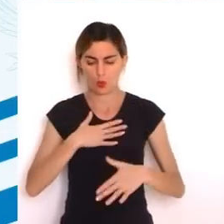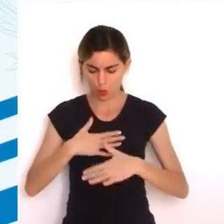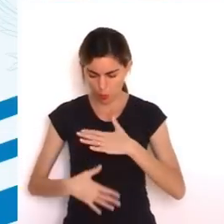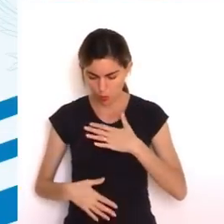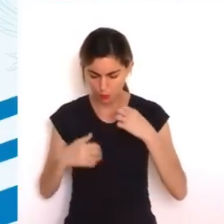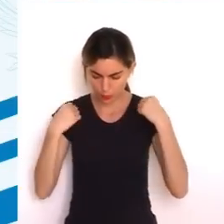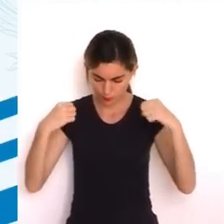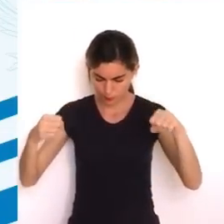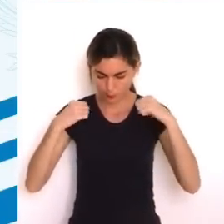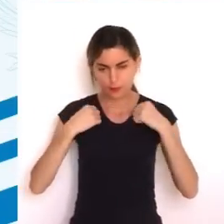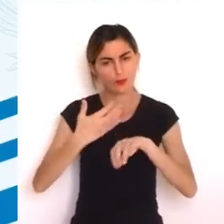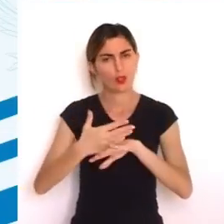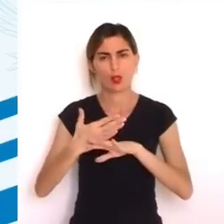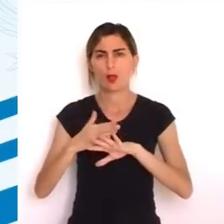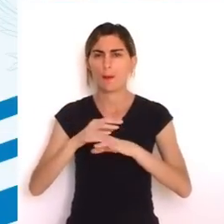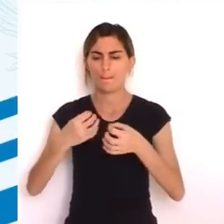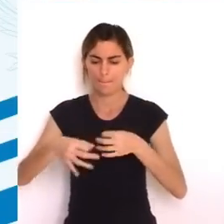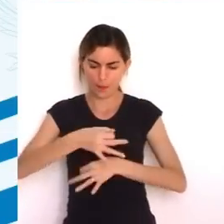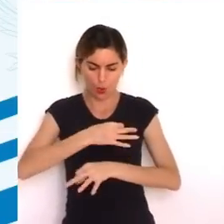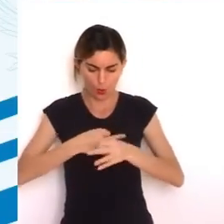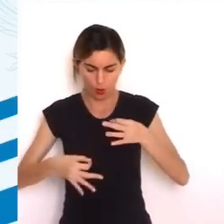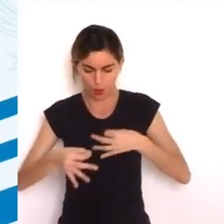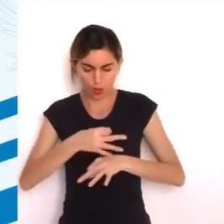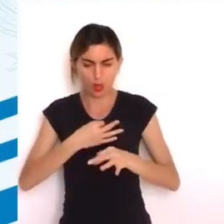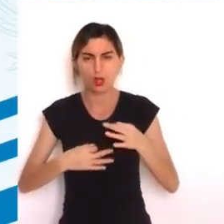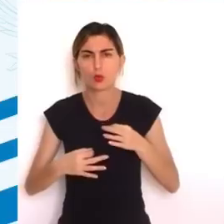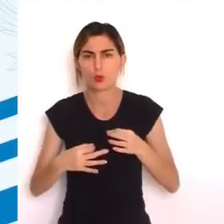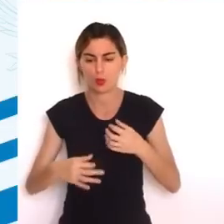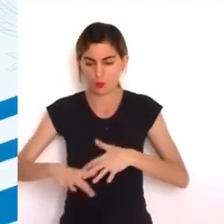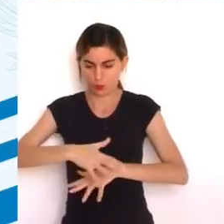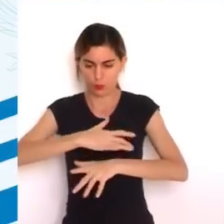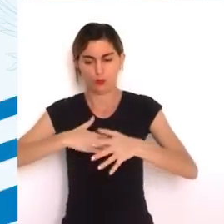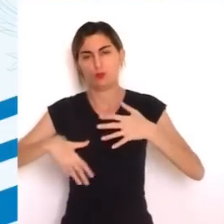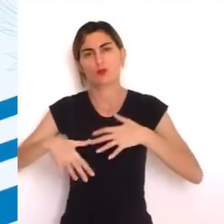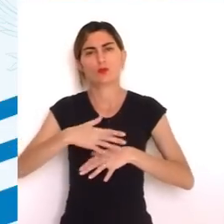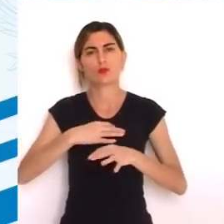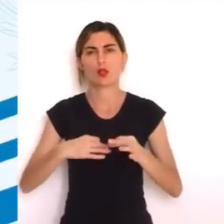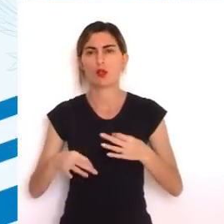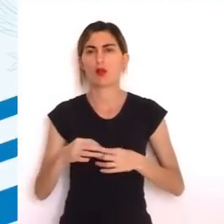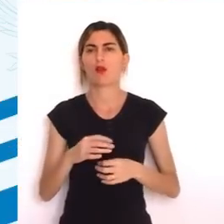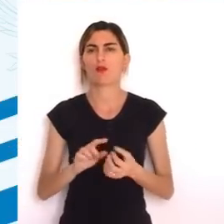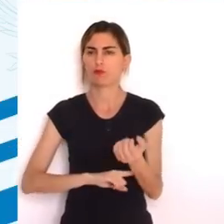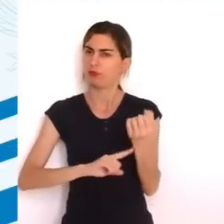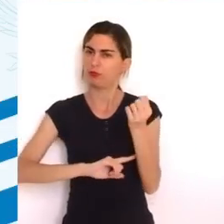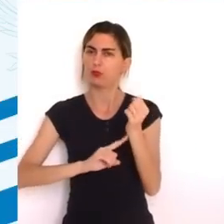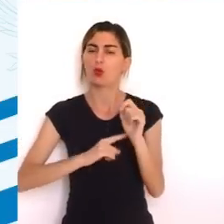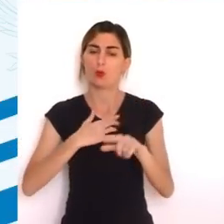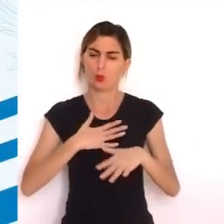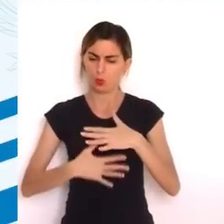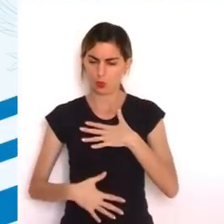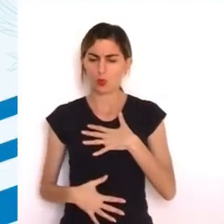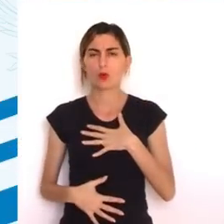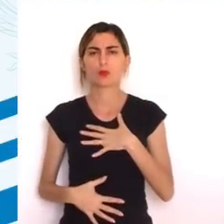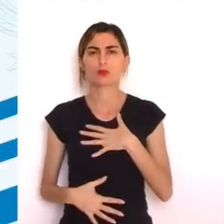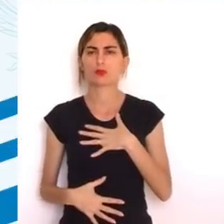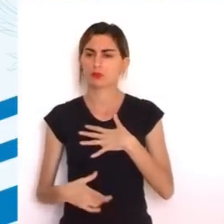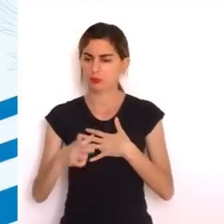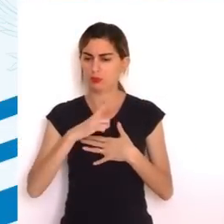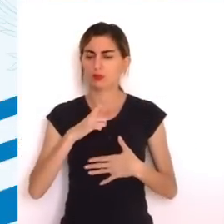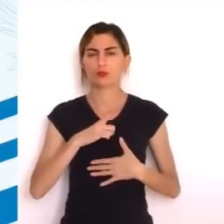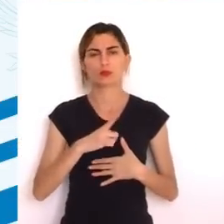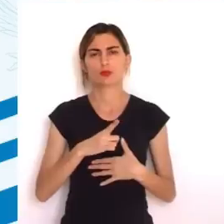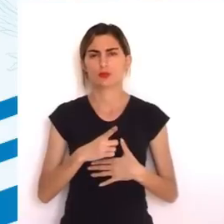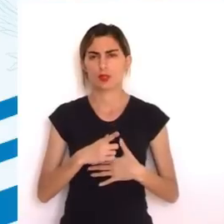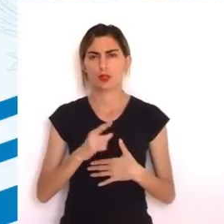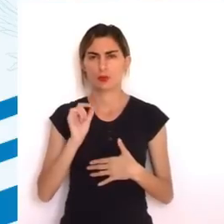numa determinada parte do corpo, as suas moléculas elas vão entrar em agitação, até mesmo porque o nosso corpo